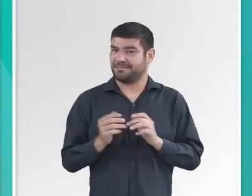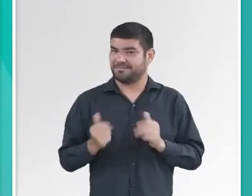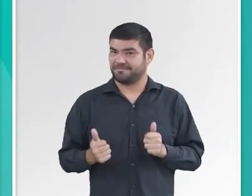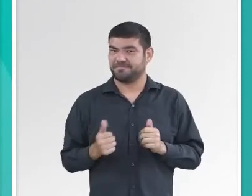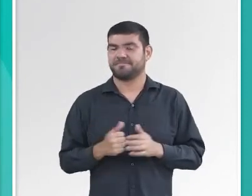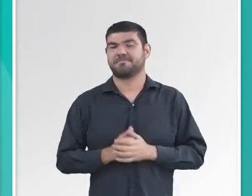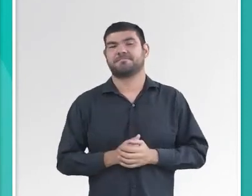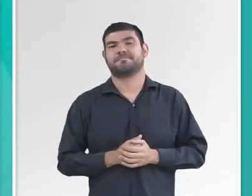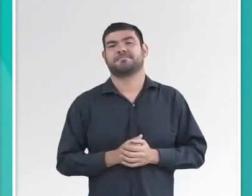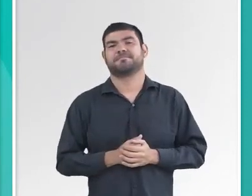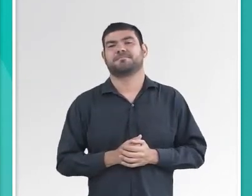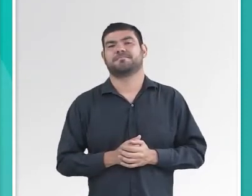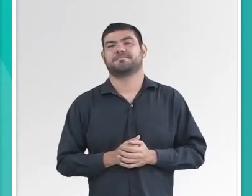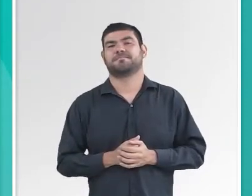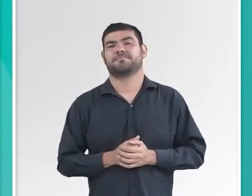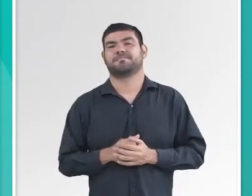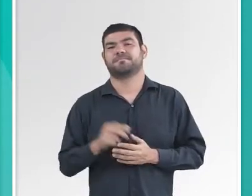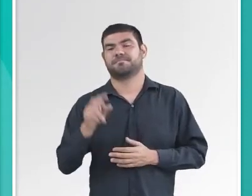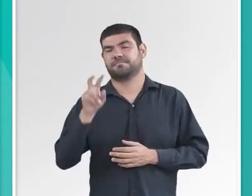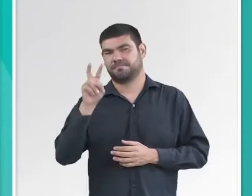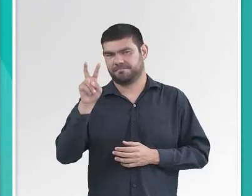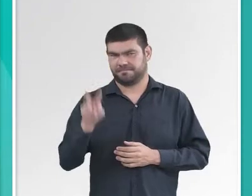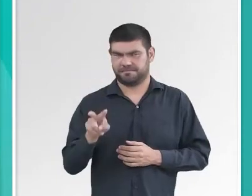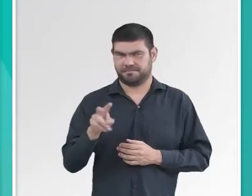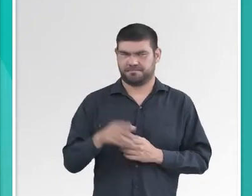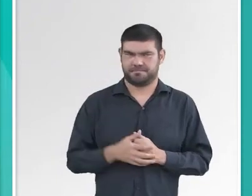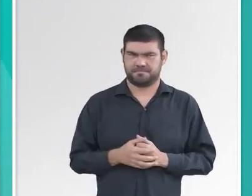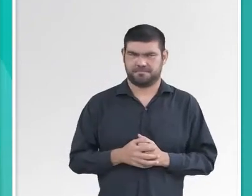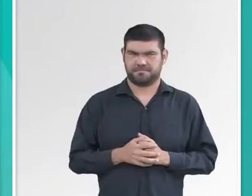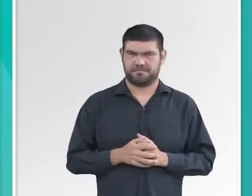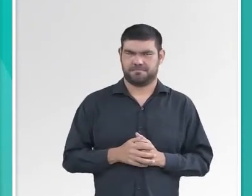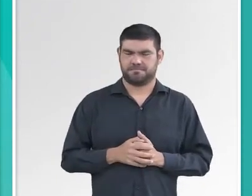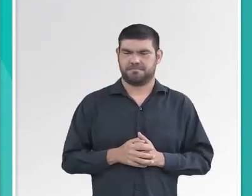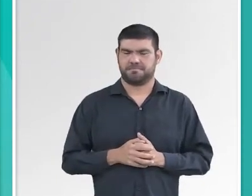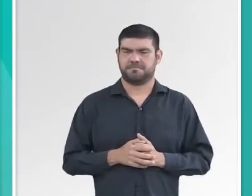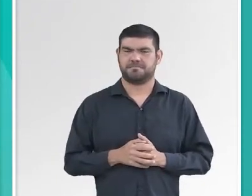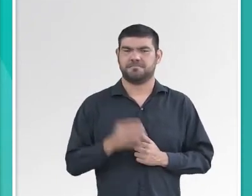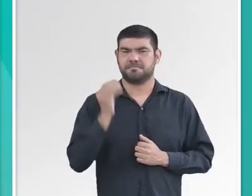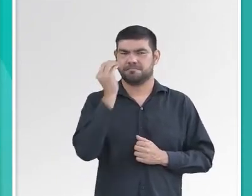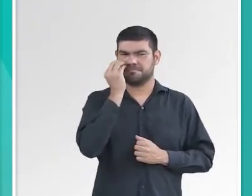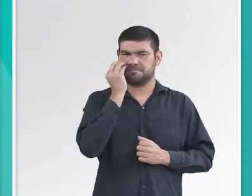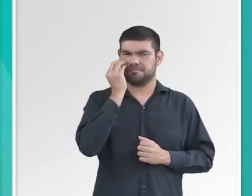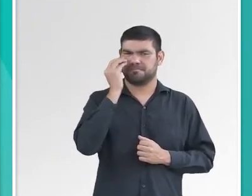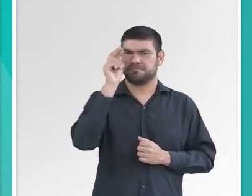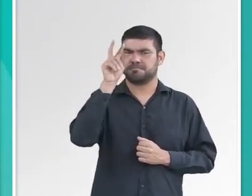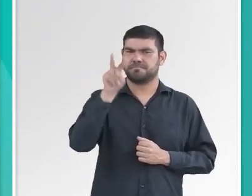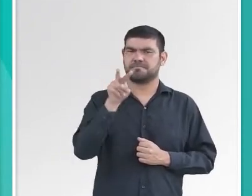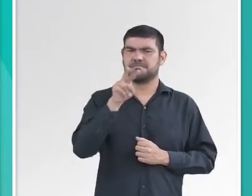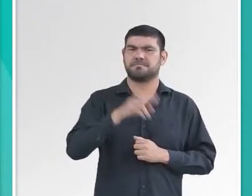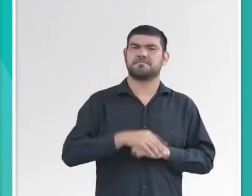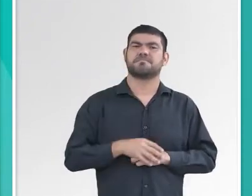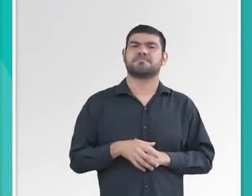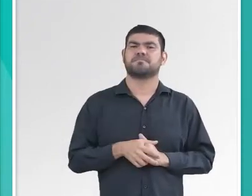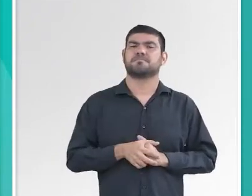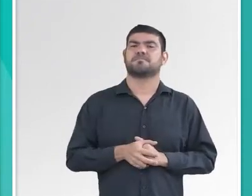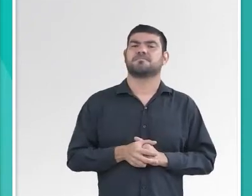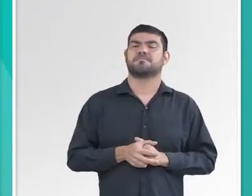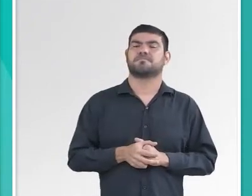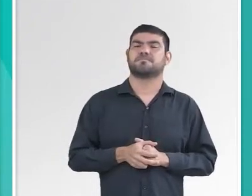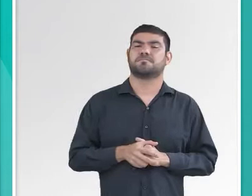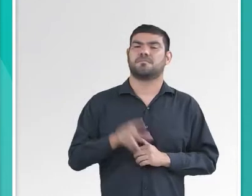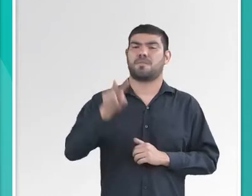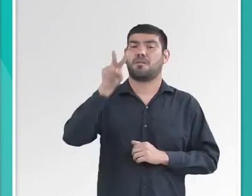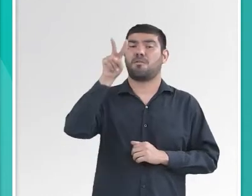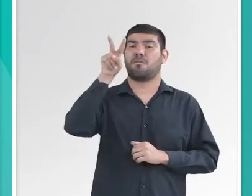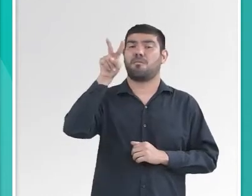vamos especificar mais o objeto da resenha? Observa aí, o que é o objeto da resenha em si? O